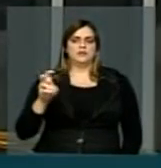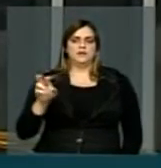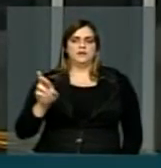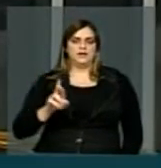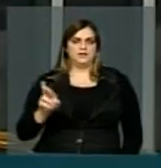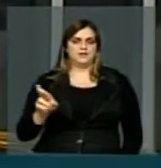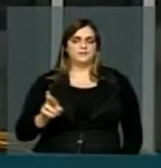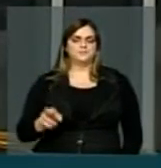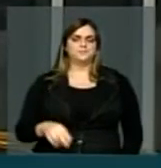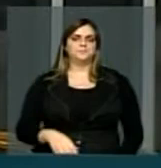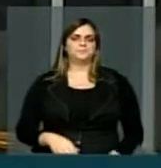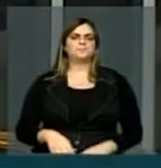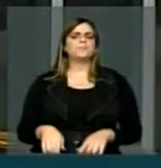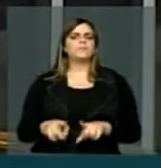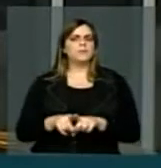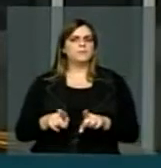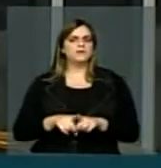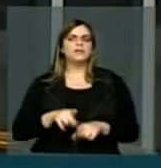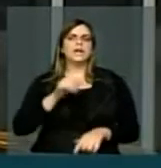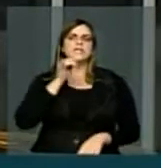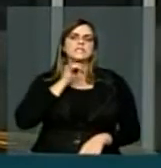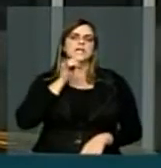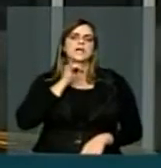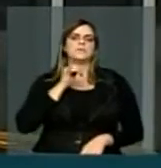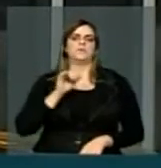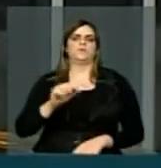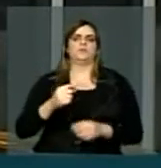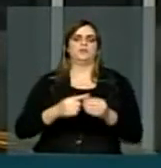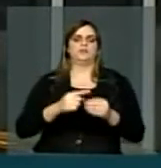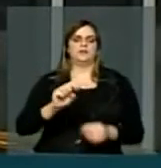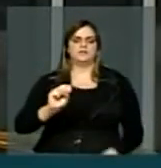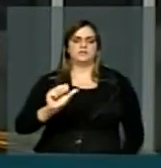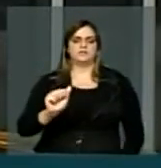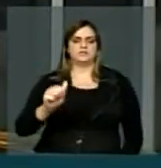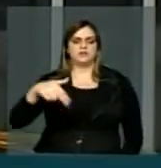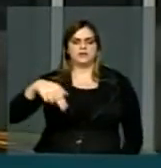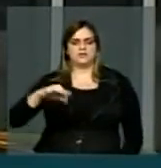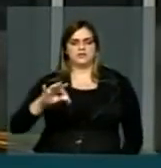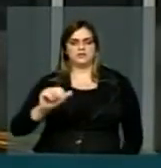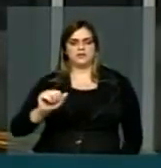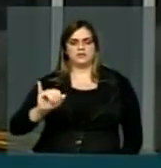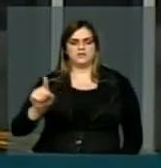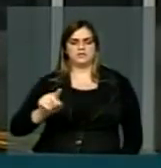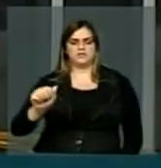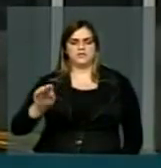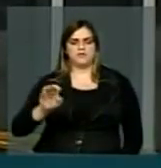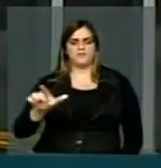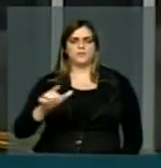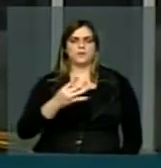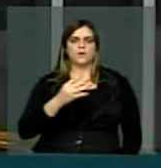1.948.645. Quero citar ainda, por exemplo, Santa Isabel, que receberia R$